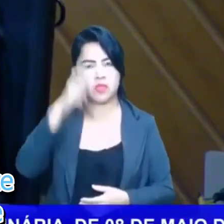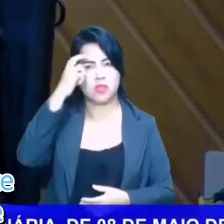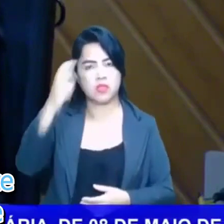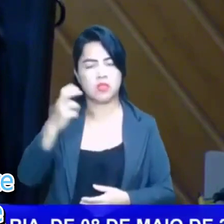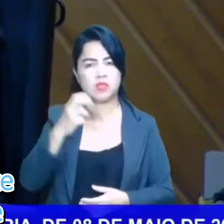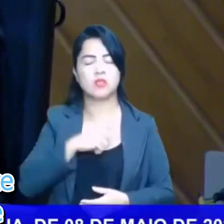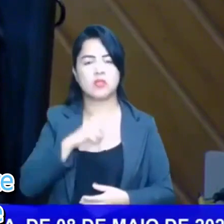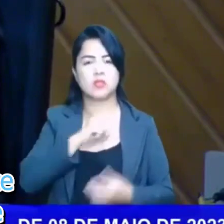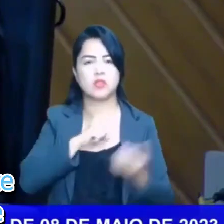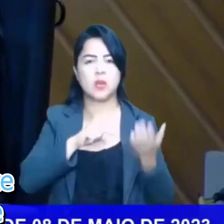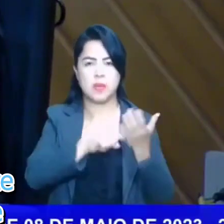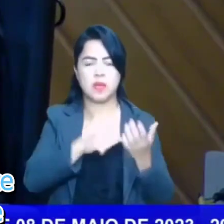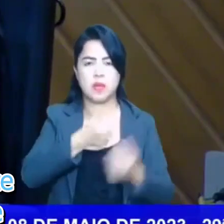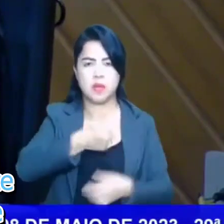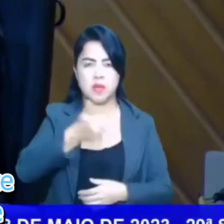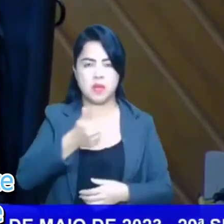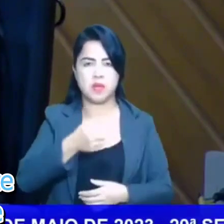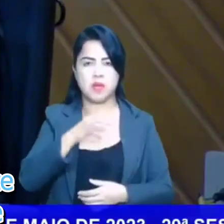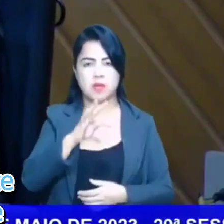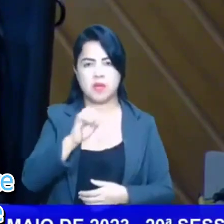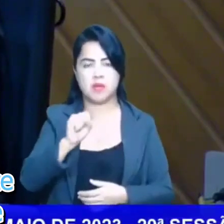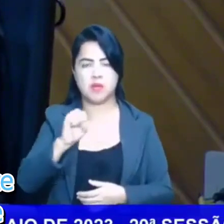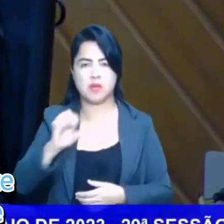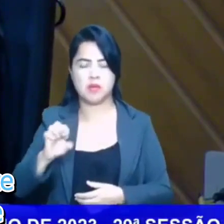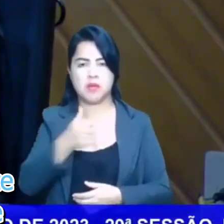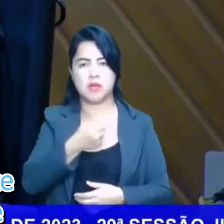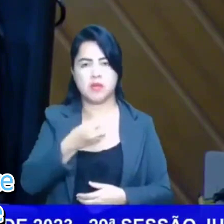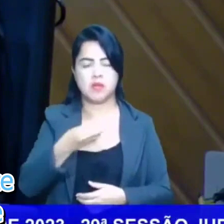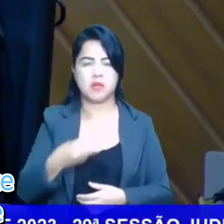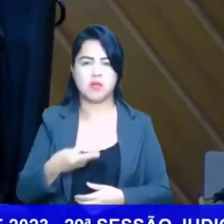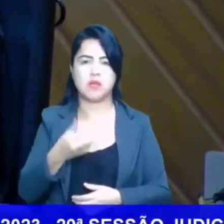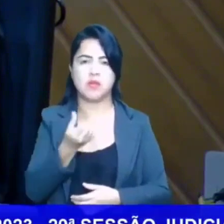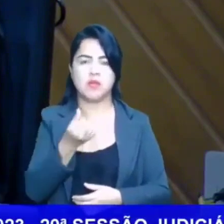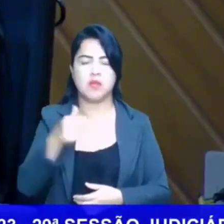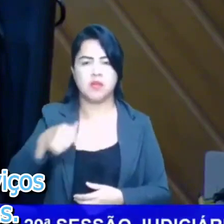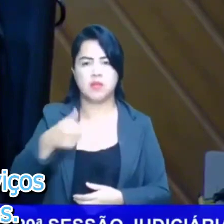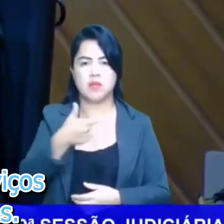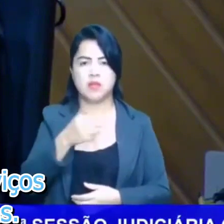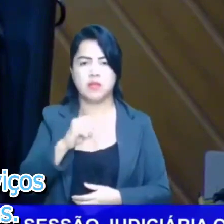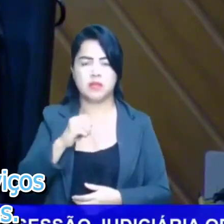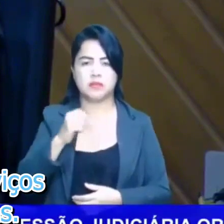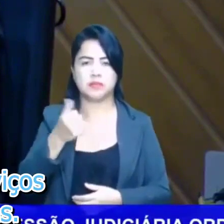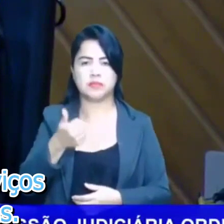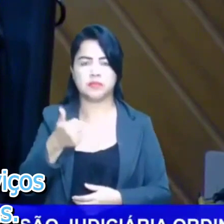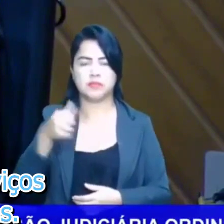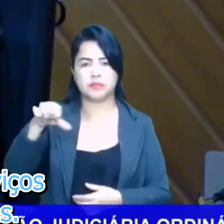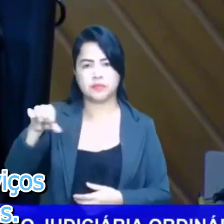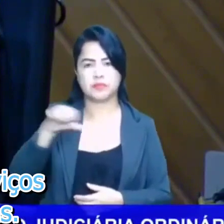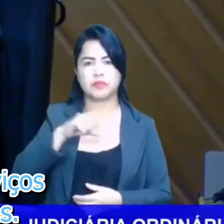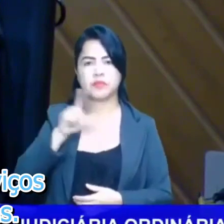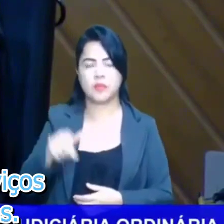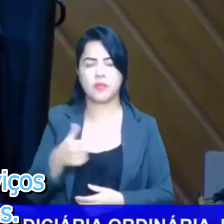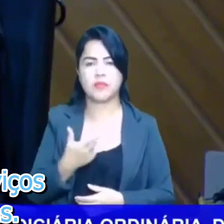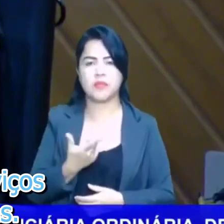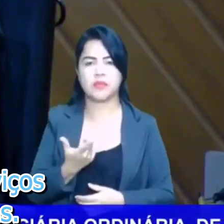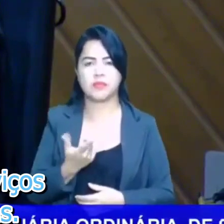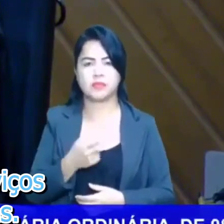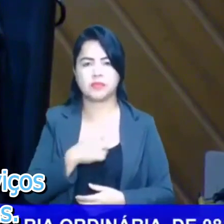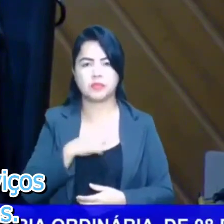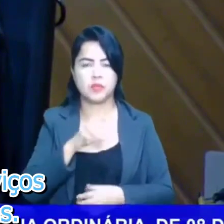do artigo 25 da resolução do TSE 23.607 de 2019 é no sentido de exonerar